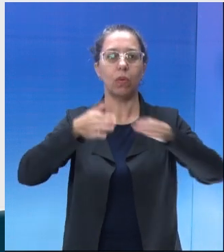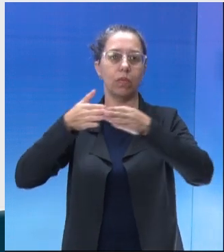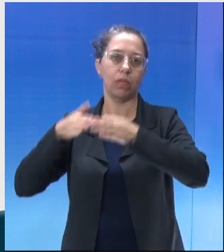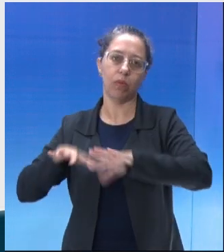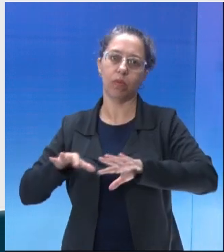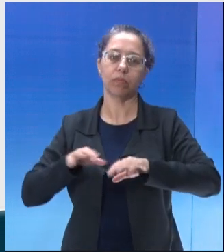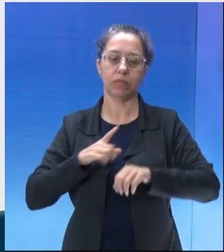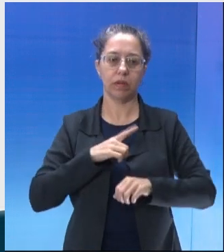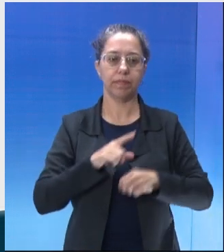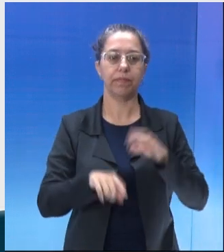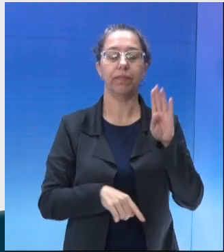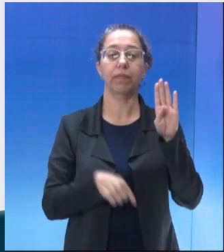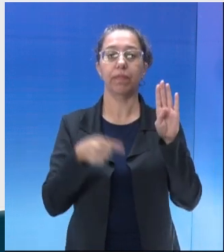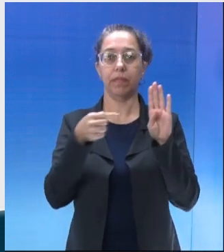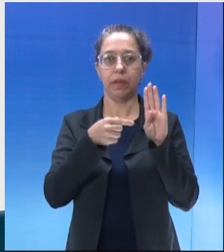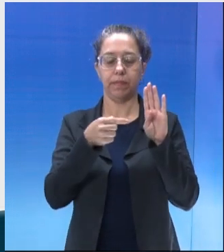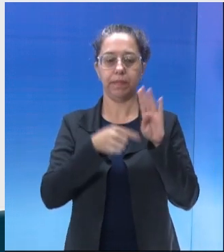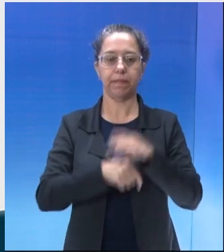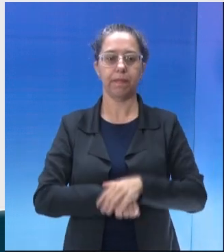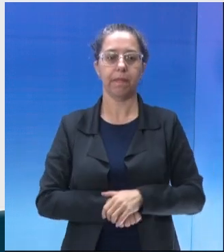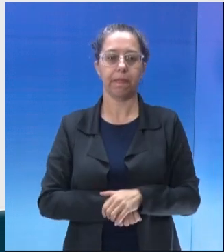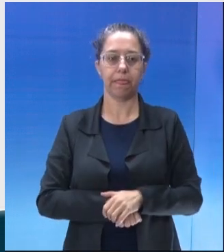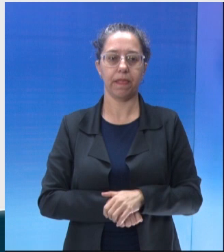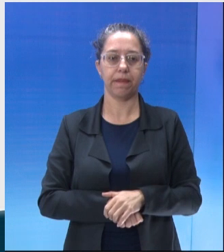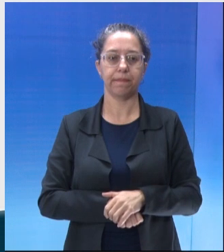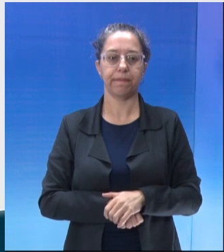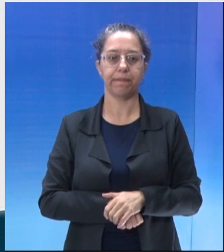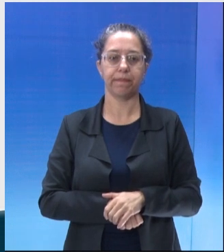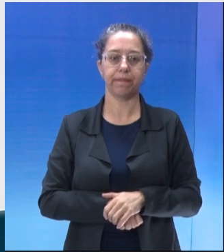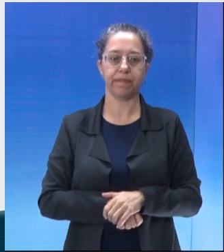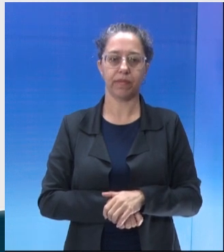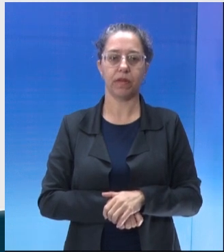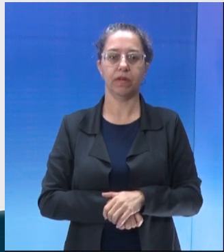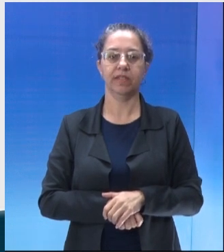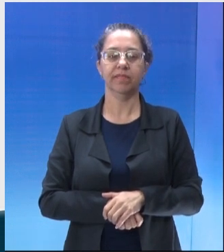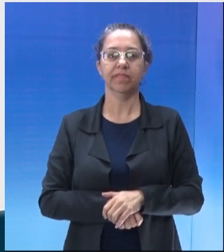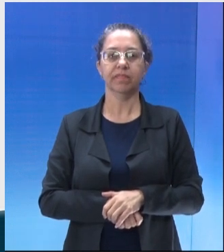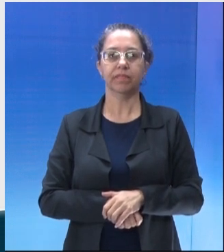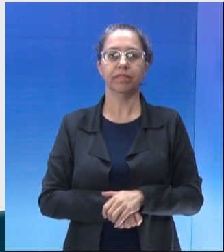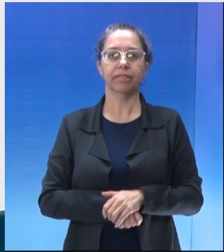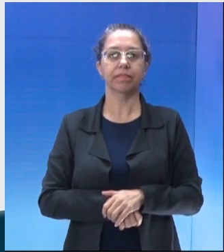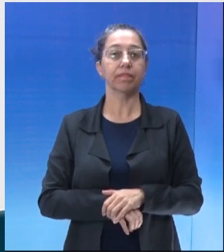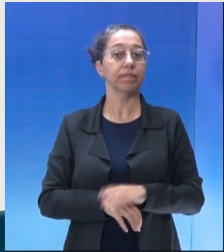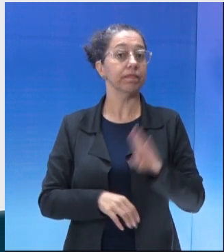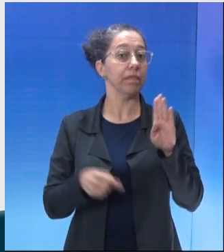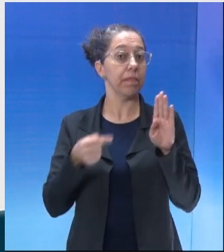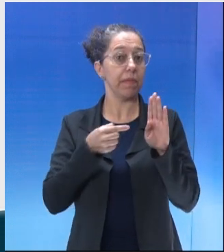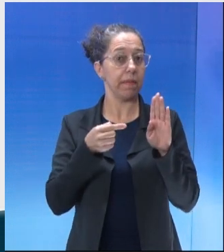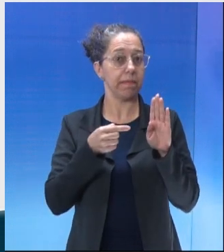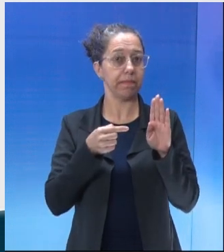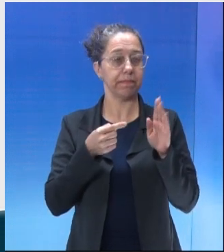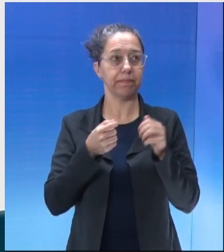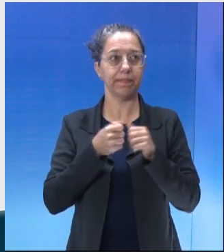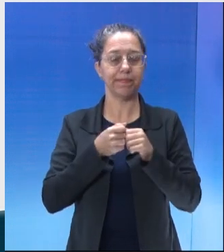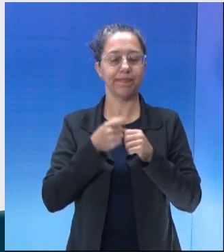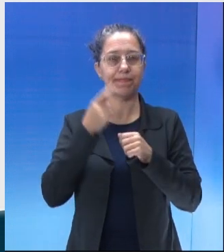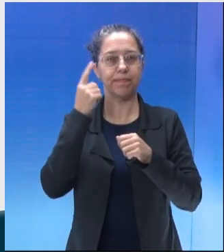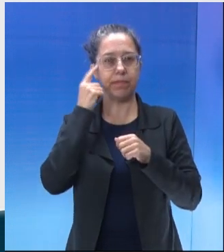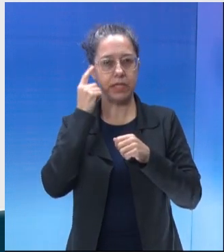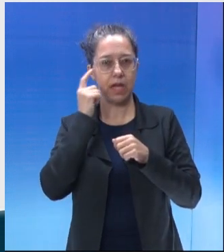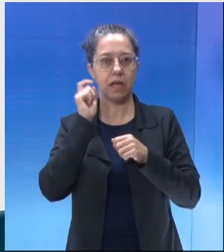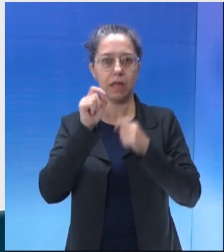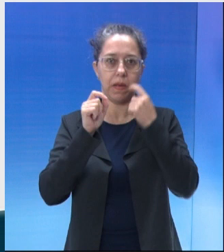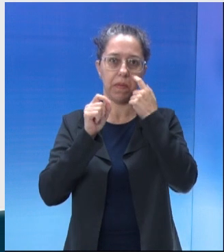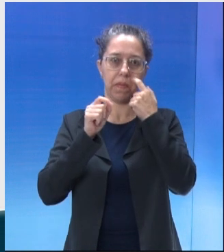B diz expansão mercantil. Será que o fato de vender terras, de o